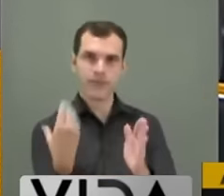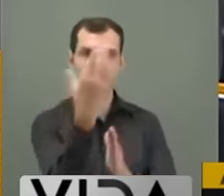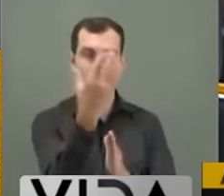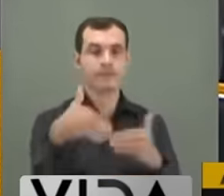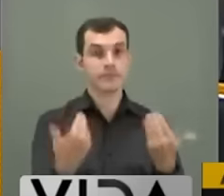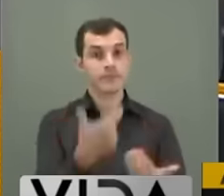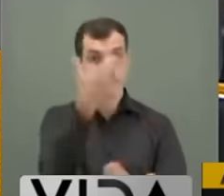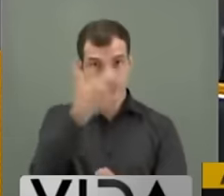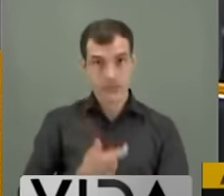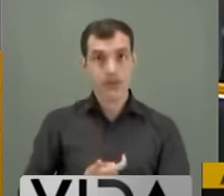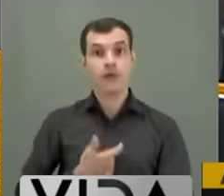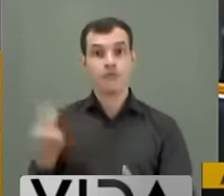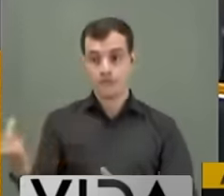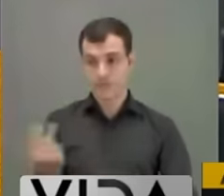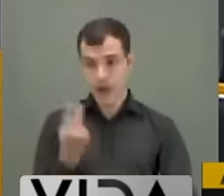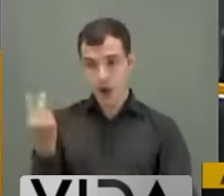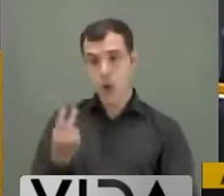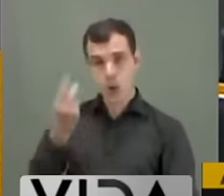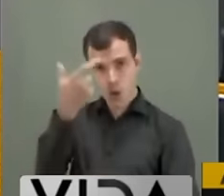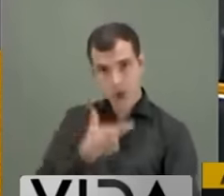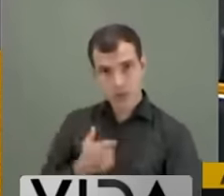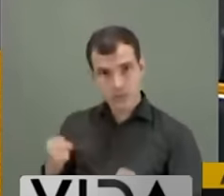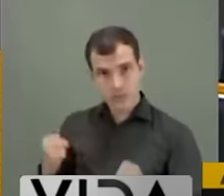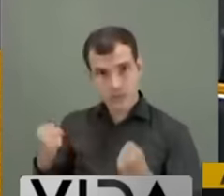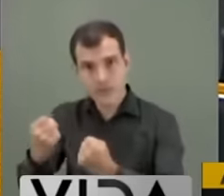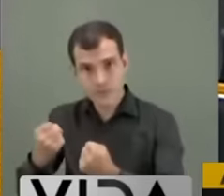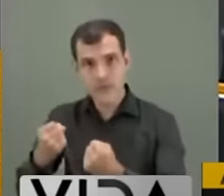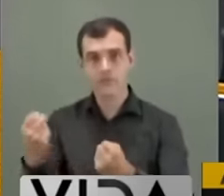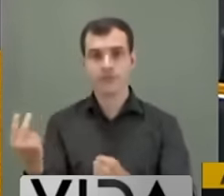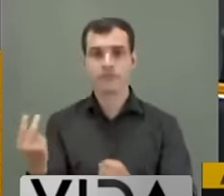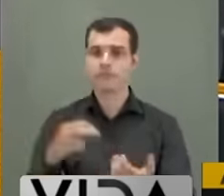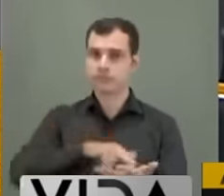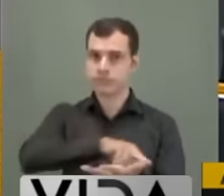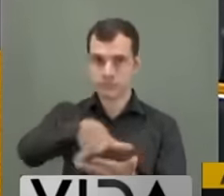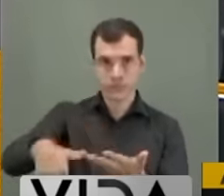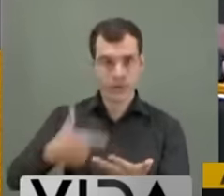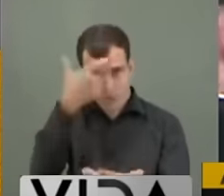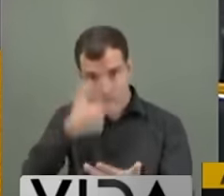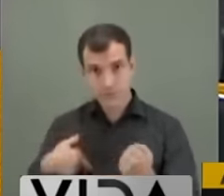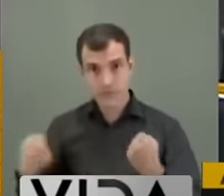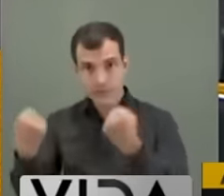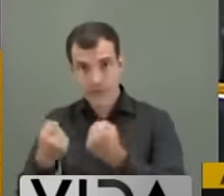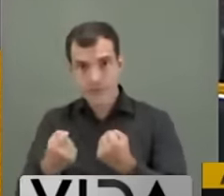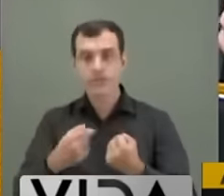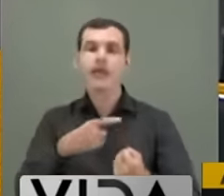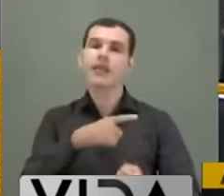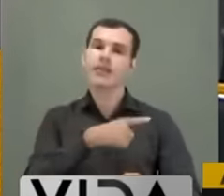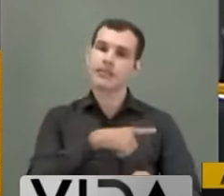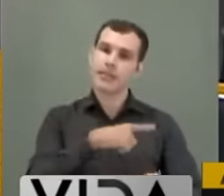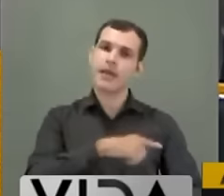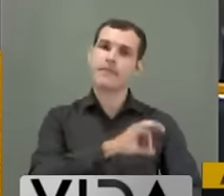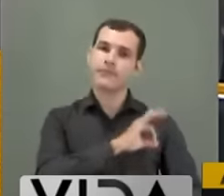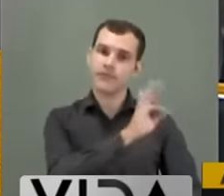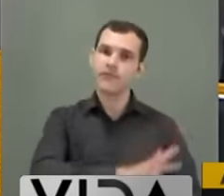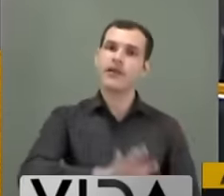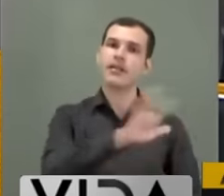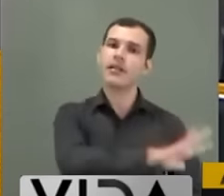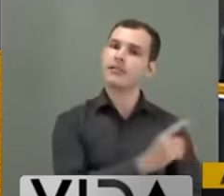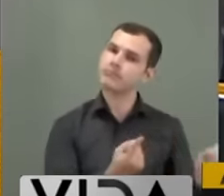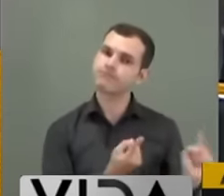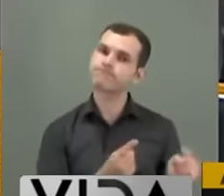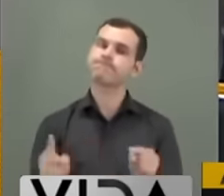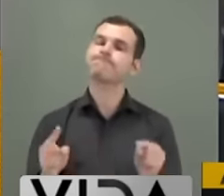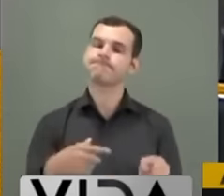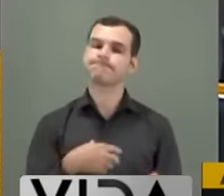os valores que eu defendo, as bandeiras que eu defendo, estão ameaçadas por parte da Polícia Federal, que foi cooptada pelo atual governo. Então,